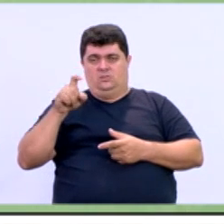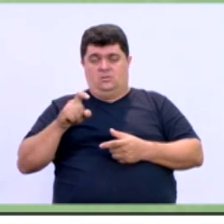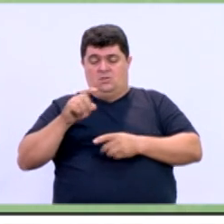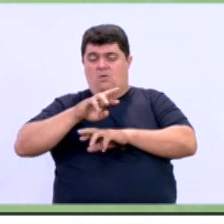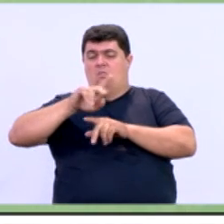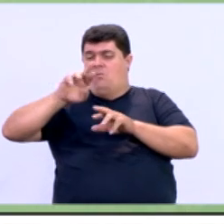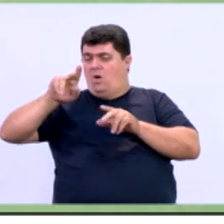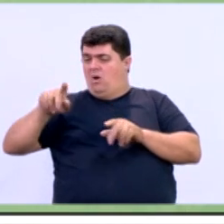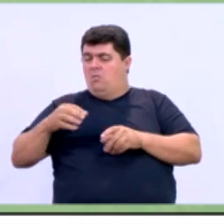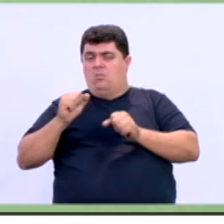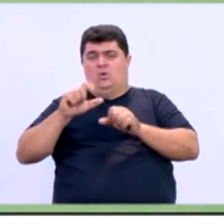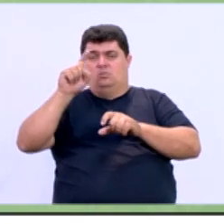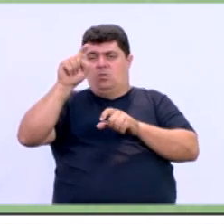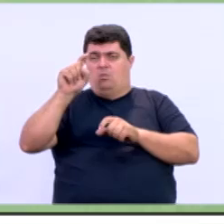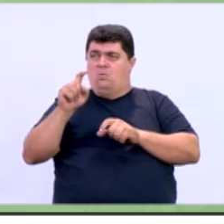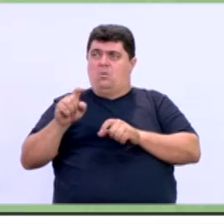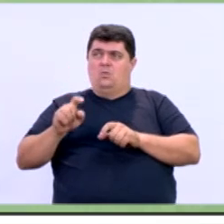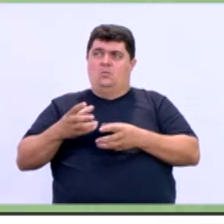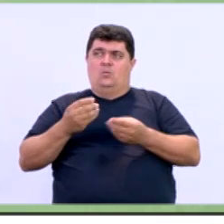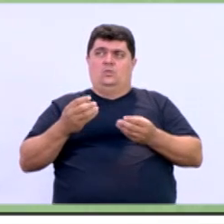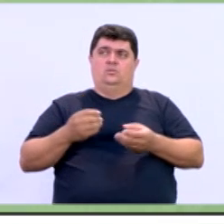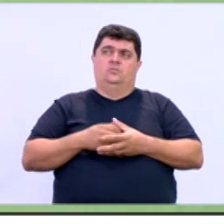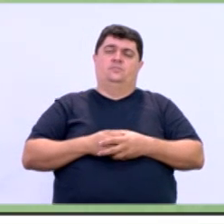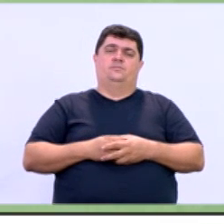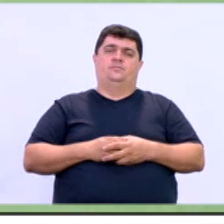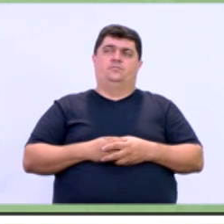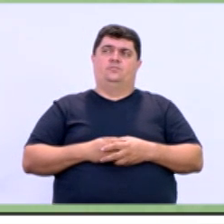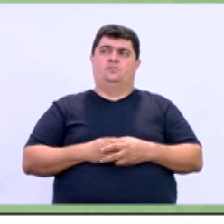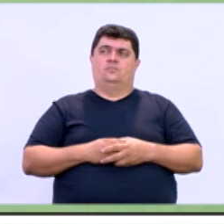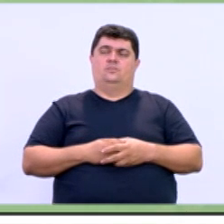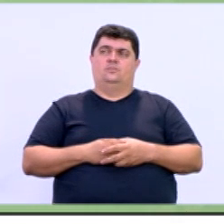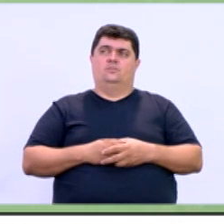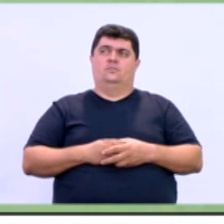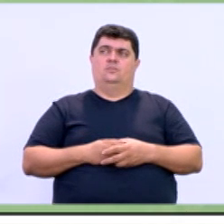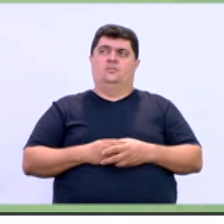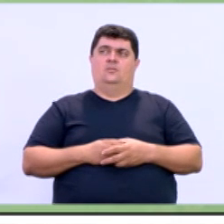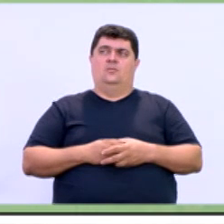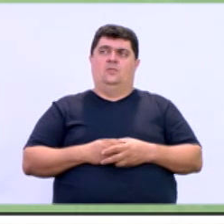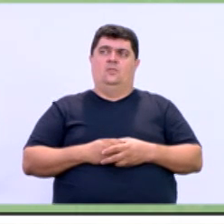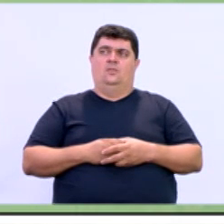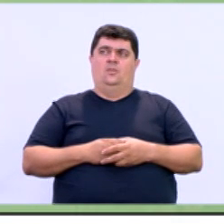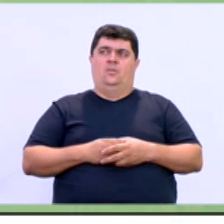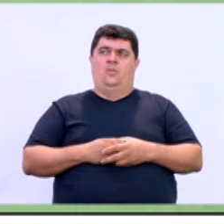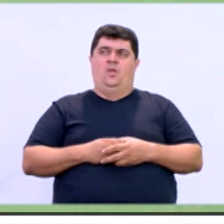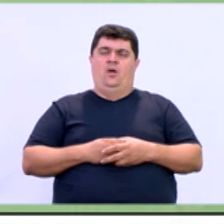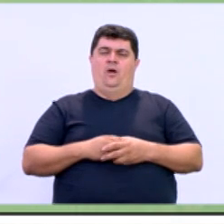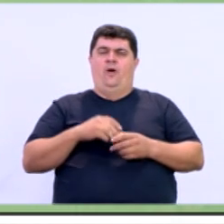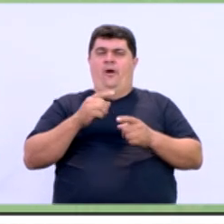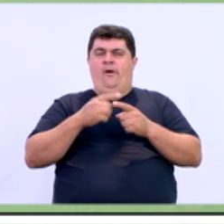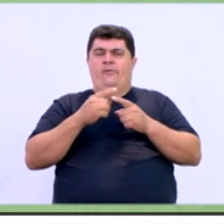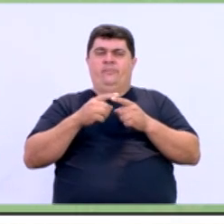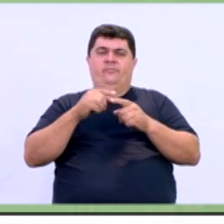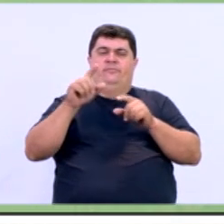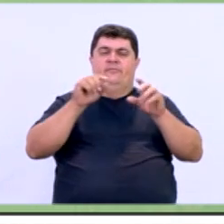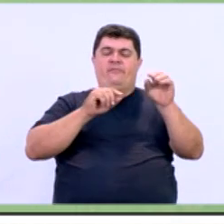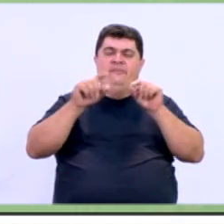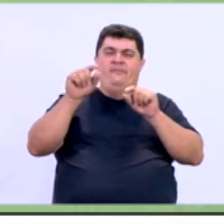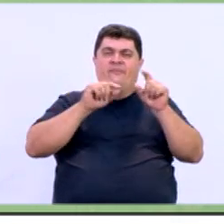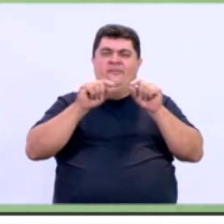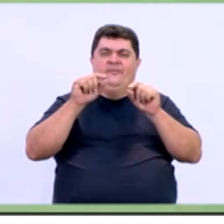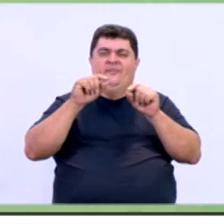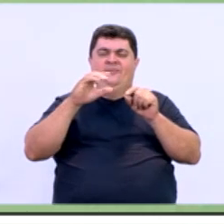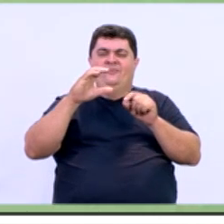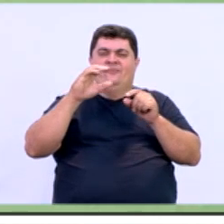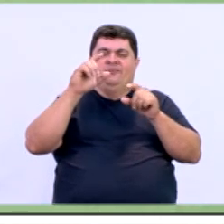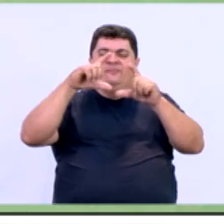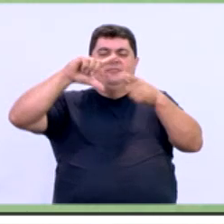uma alternativa, tá? Então ele serve para isso, para formar campos de checkbox no